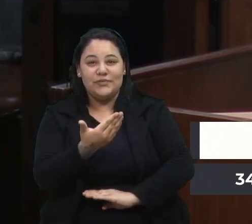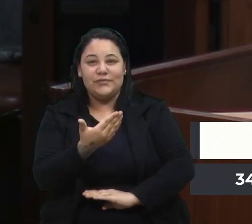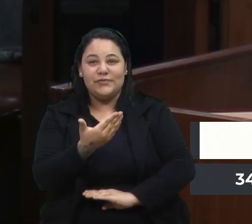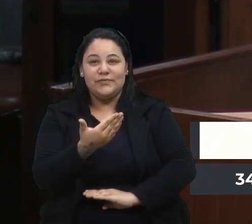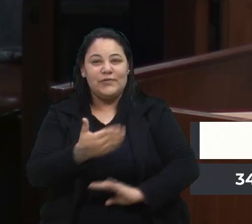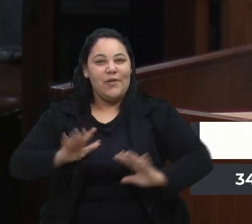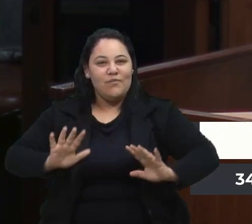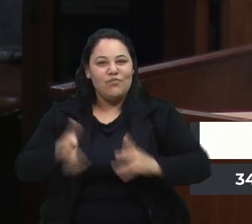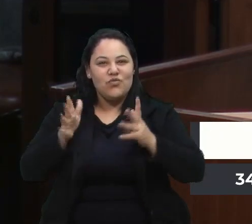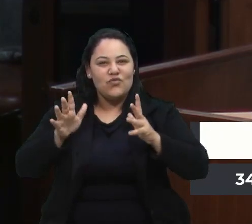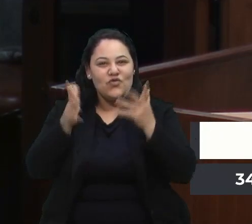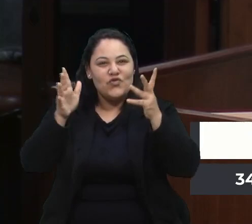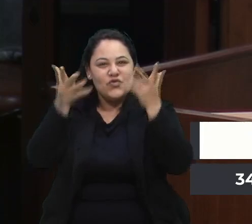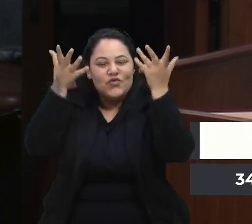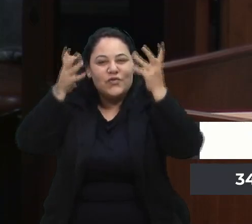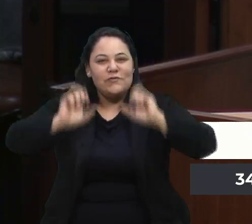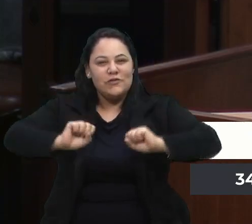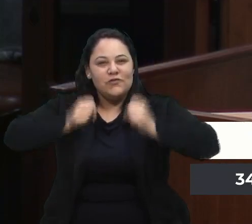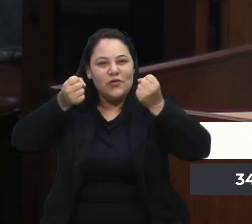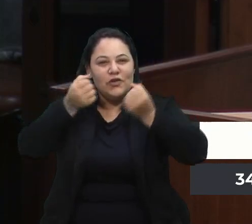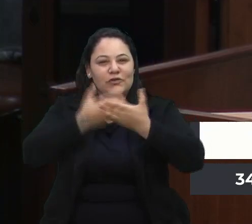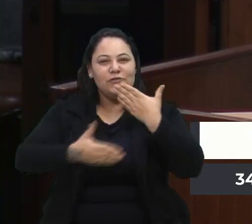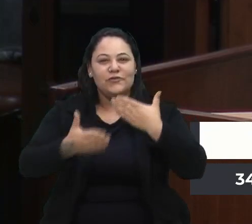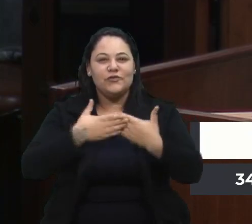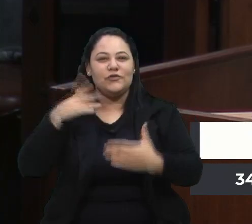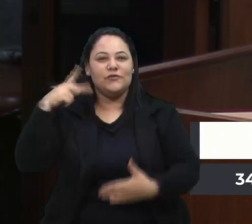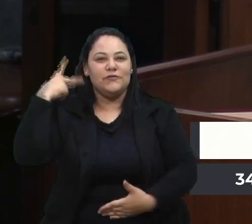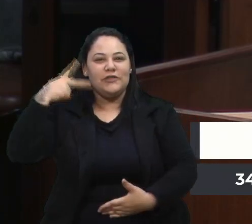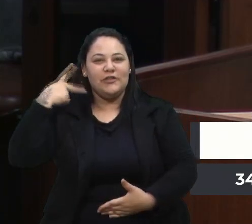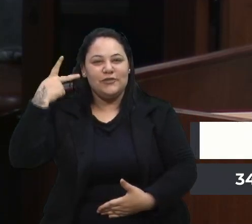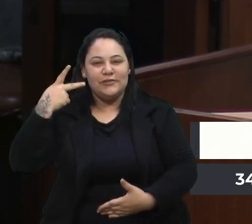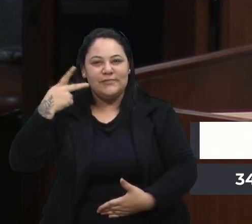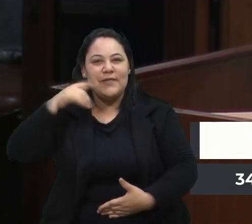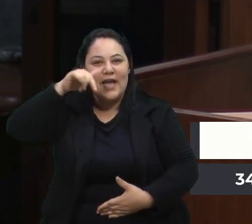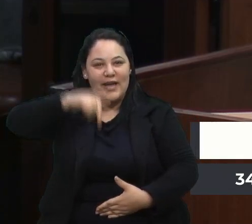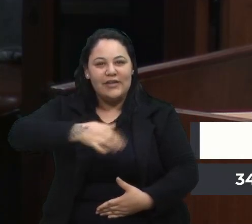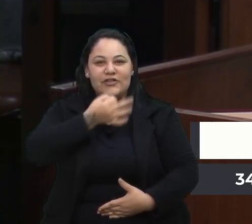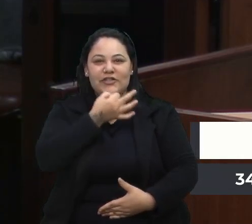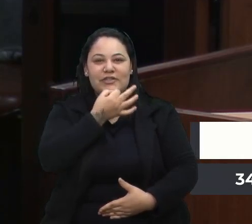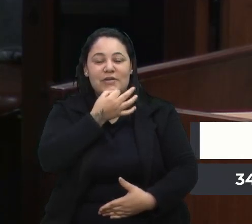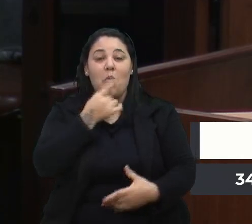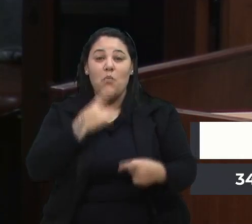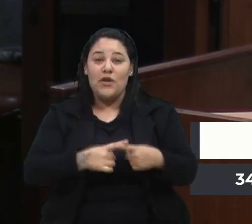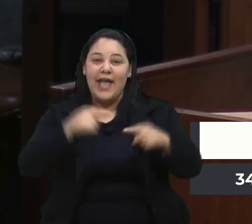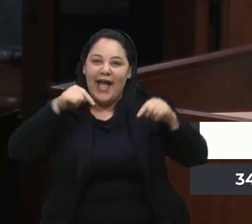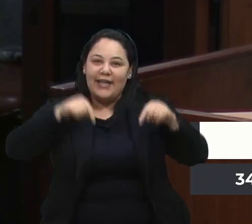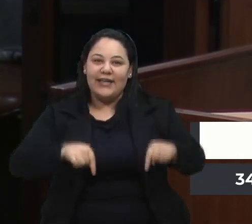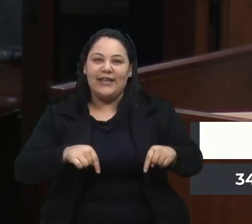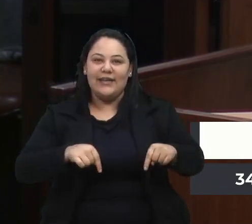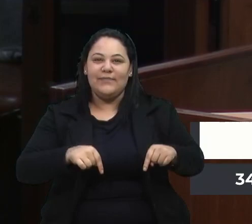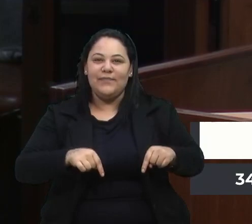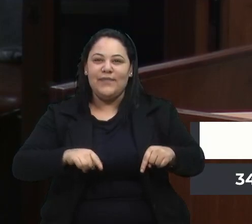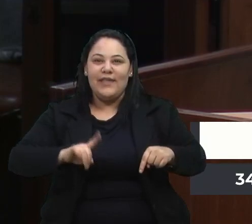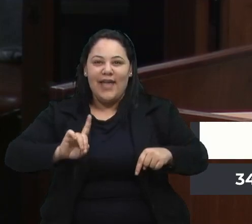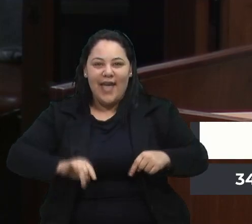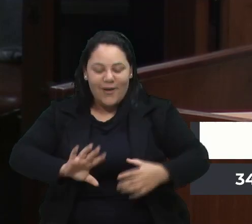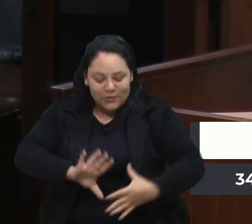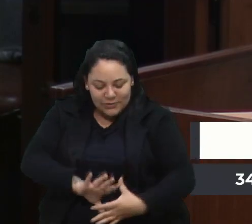engajamento de todos os vereadores e vereadoras de nossa cidade, pois aqui está a essência